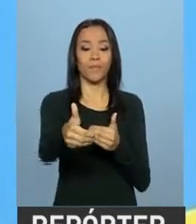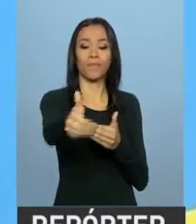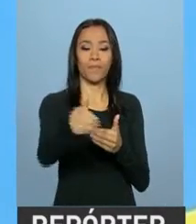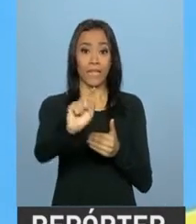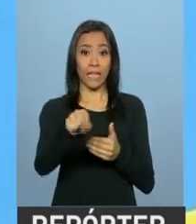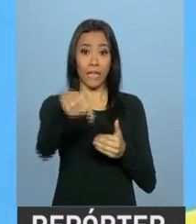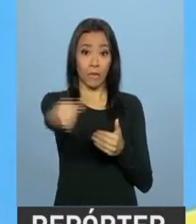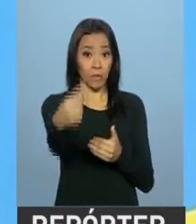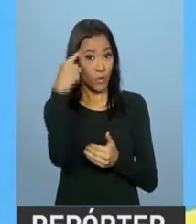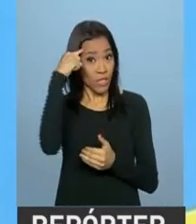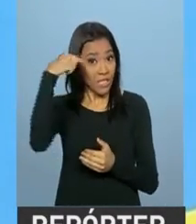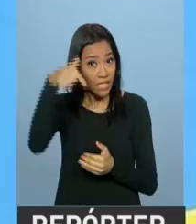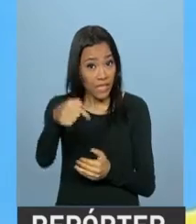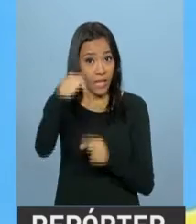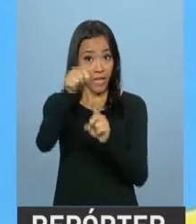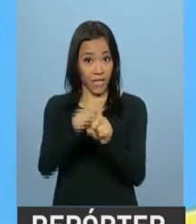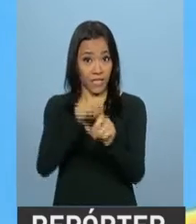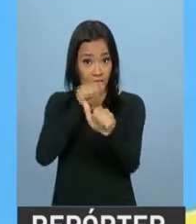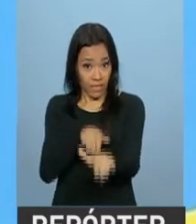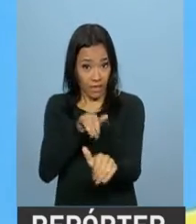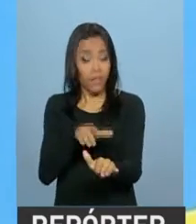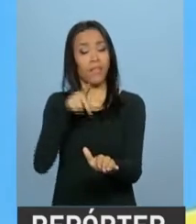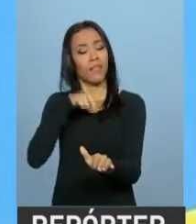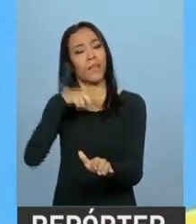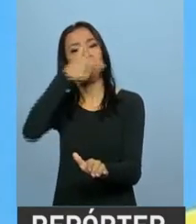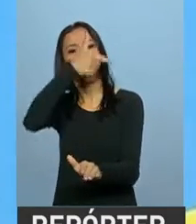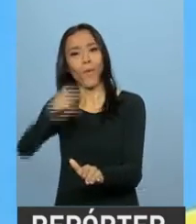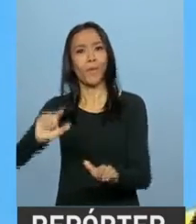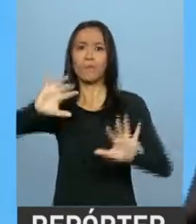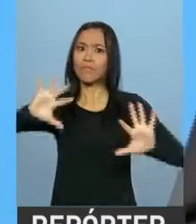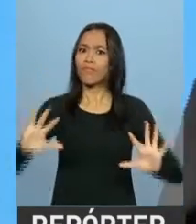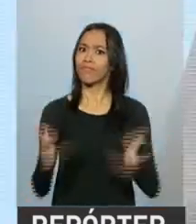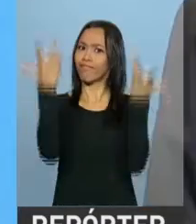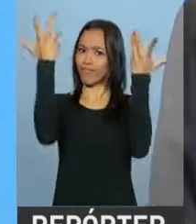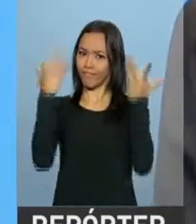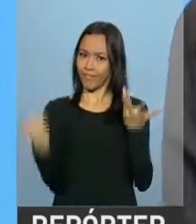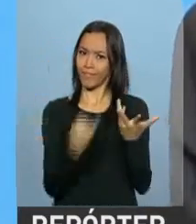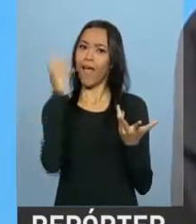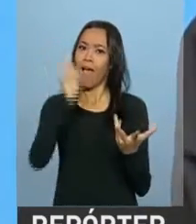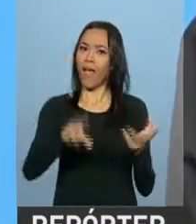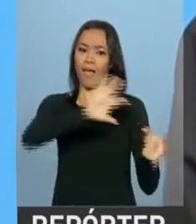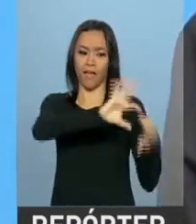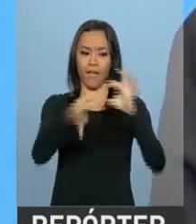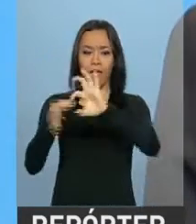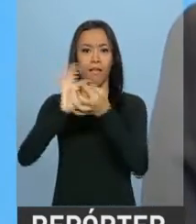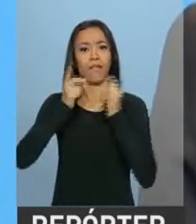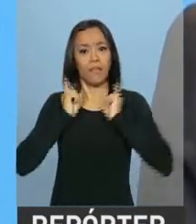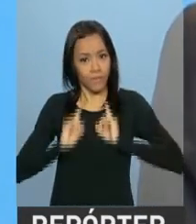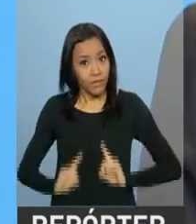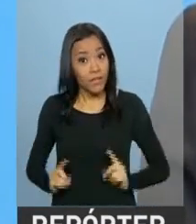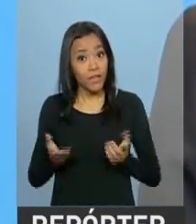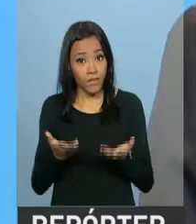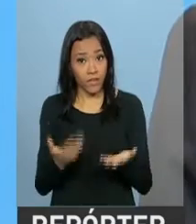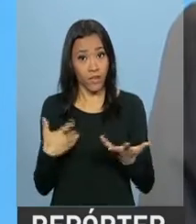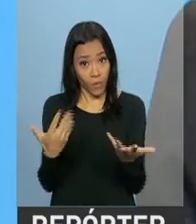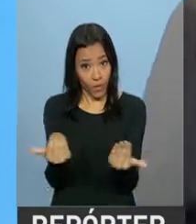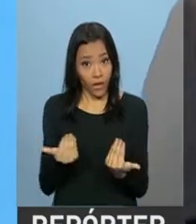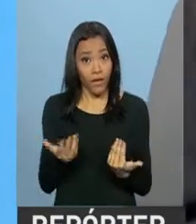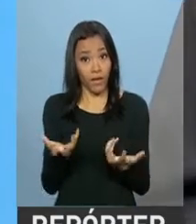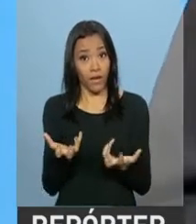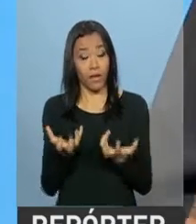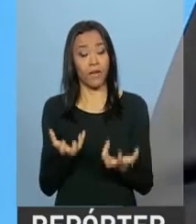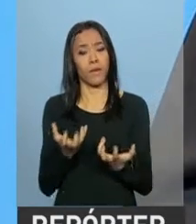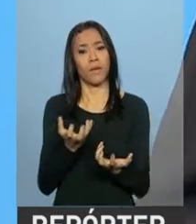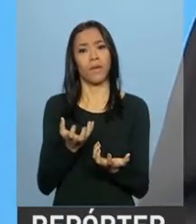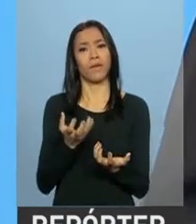dia do dia 7 nós temos um evento importantíssimo das paraolimpíadas eu quero insistir é digamos assim na